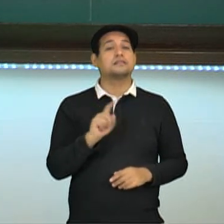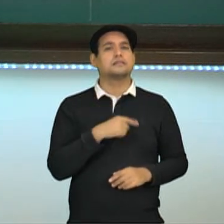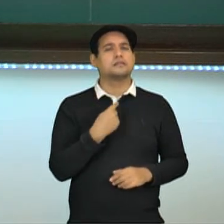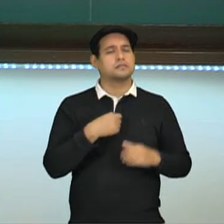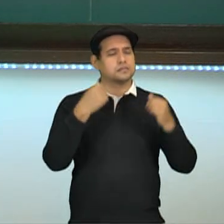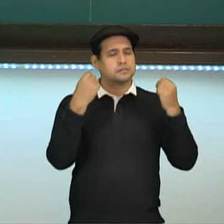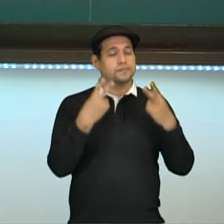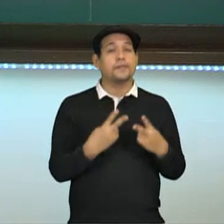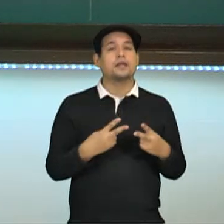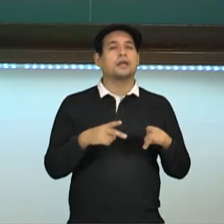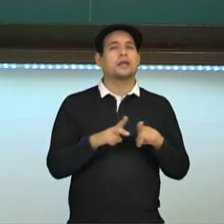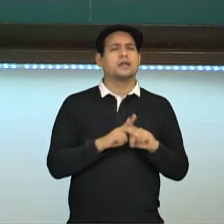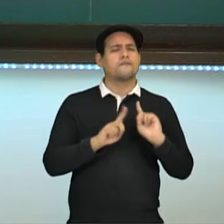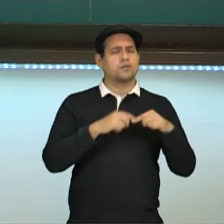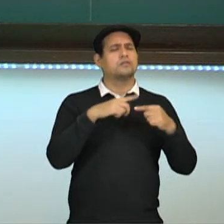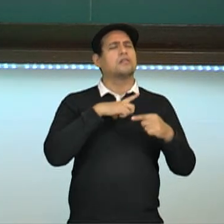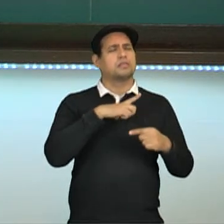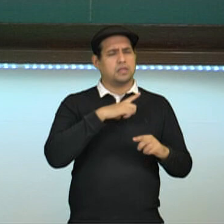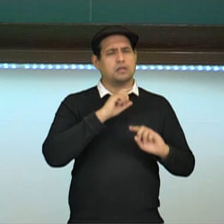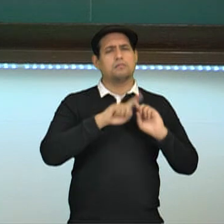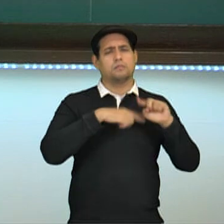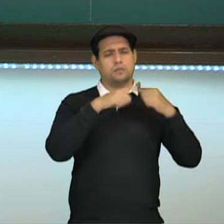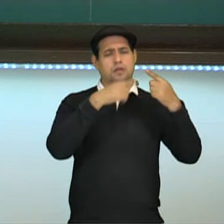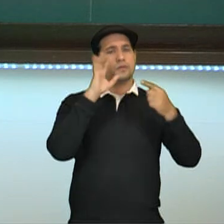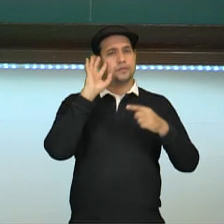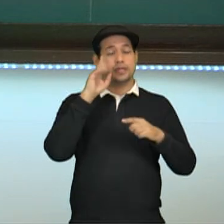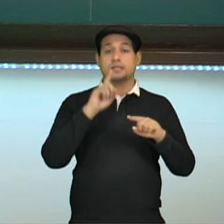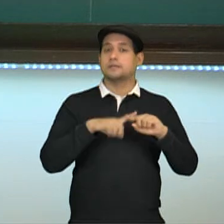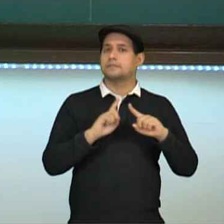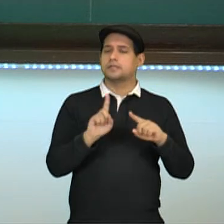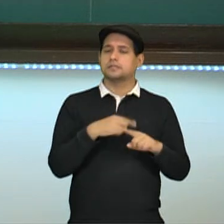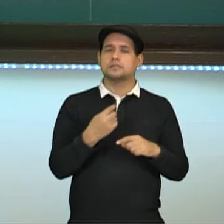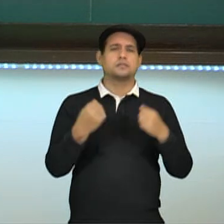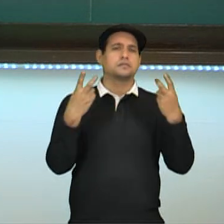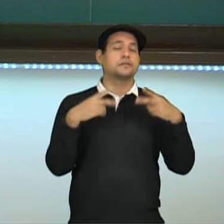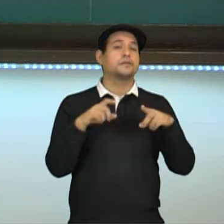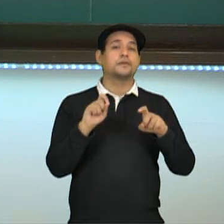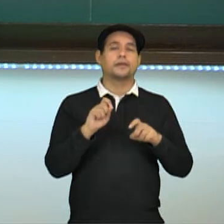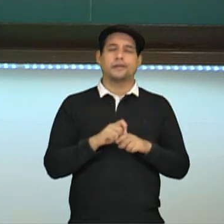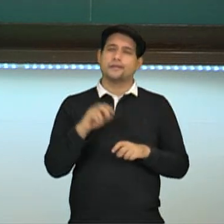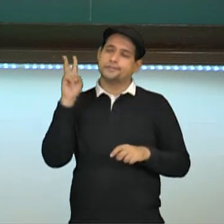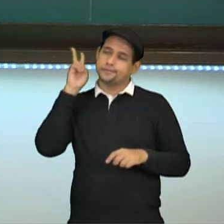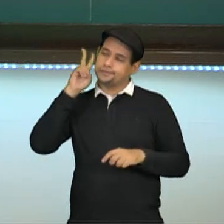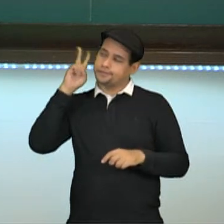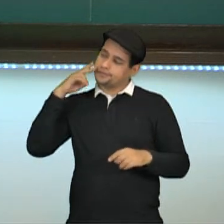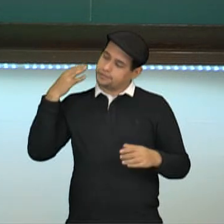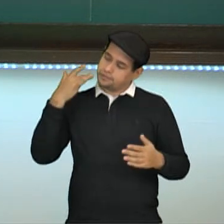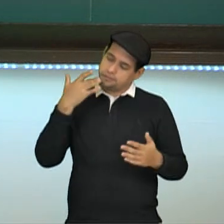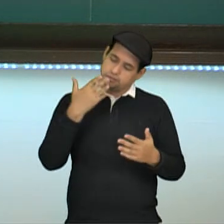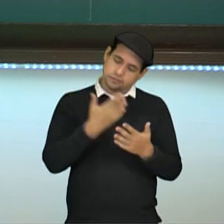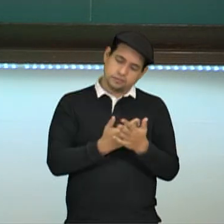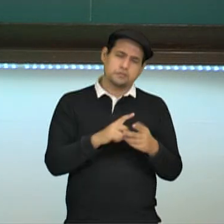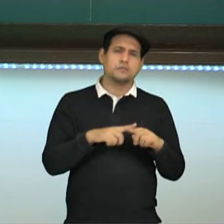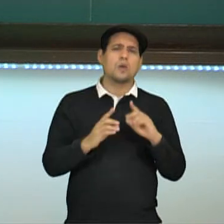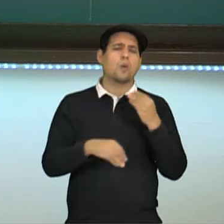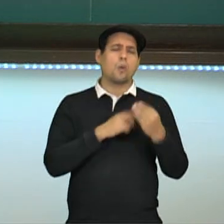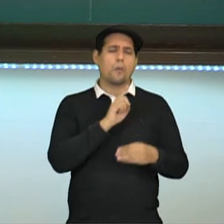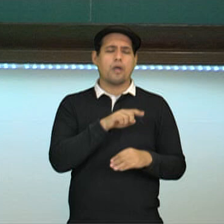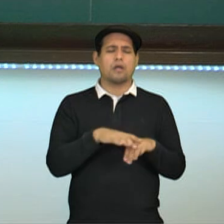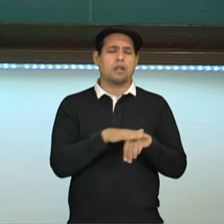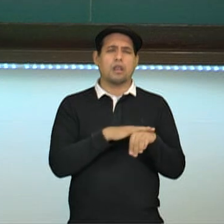evolucionismo, tem mudança, tem transformação. E aí a gente falou um pouco do histórico, né? Quando, como é